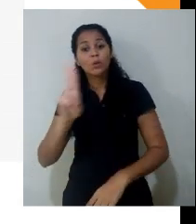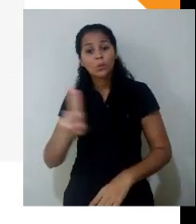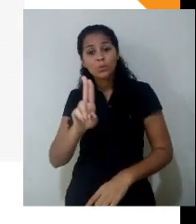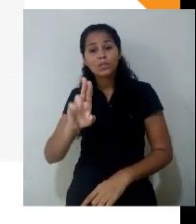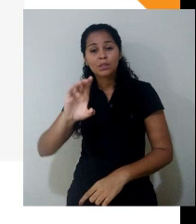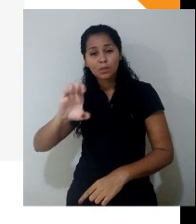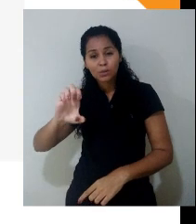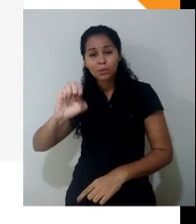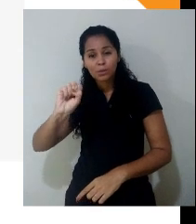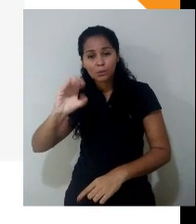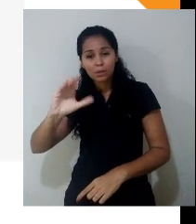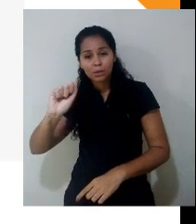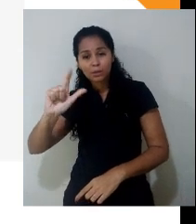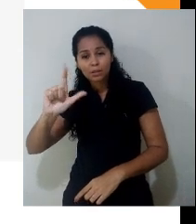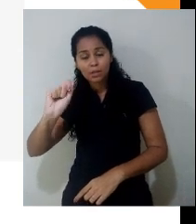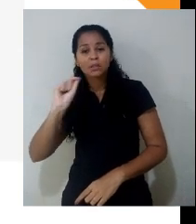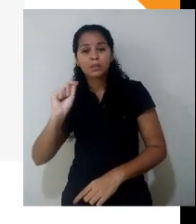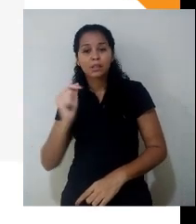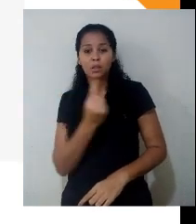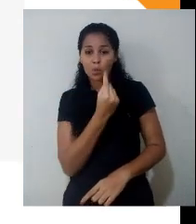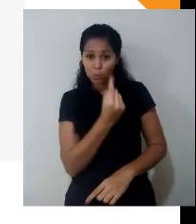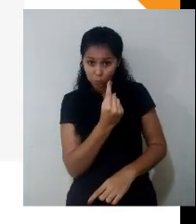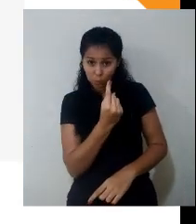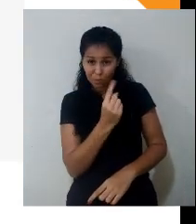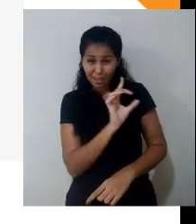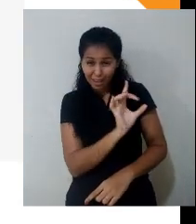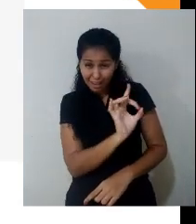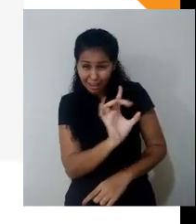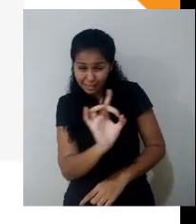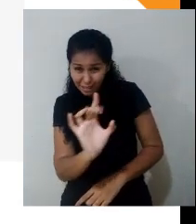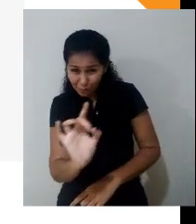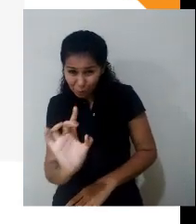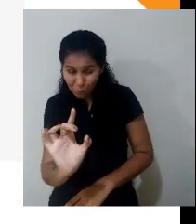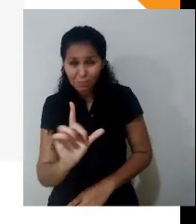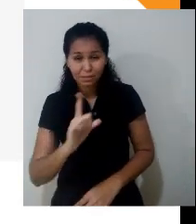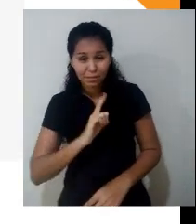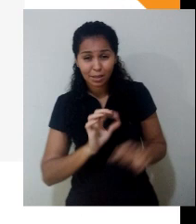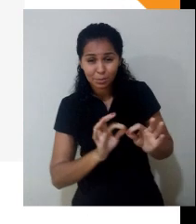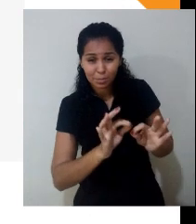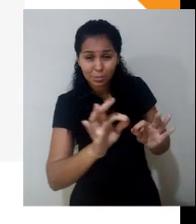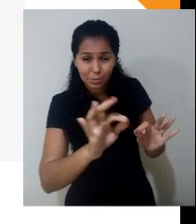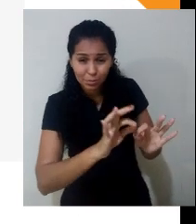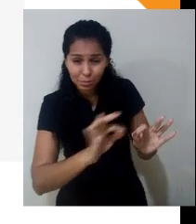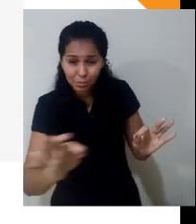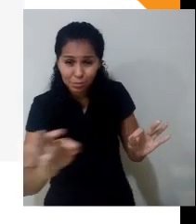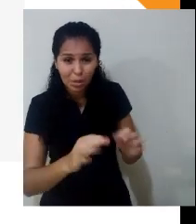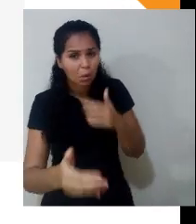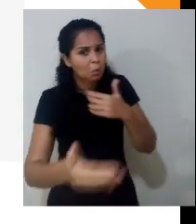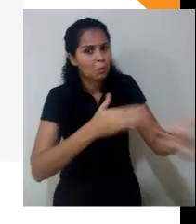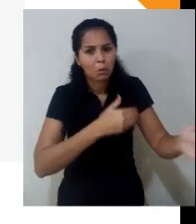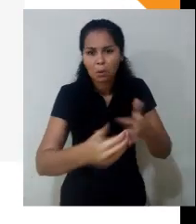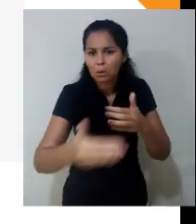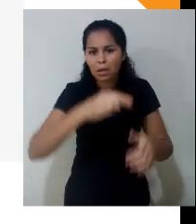1 para 100. Isso quer dizer que para cada unidade de comprimento que a gente mede no modelo, seja ela